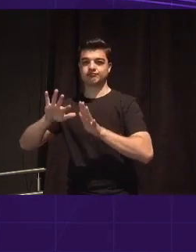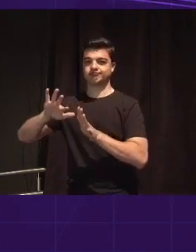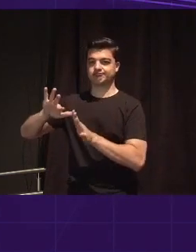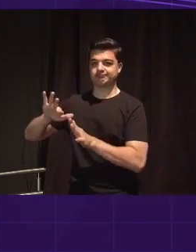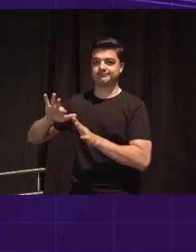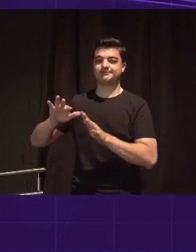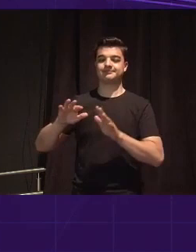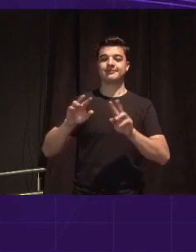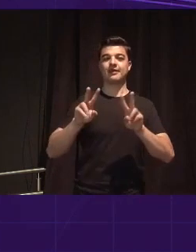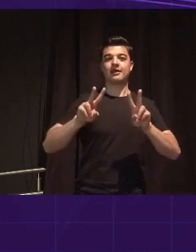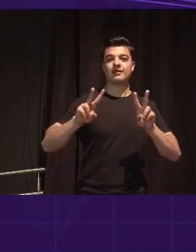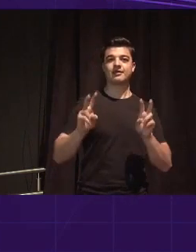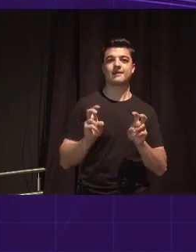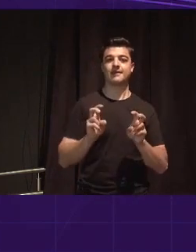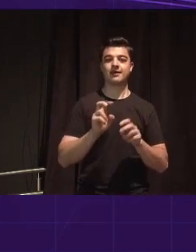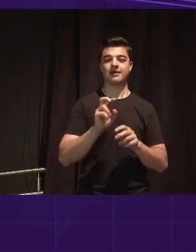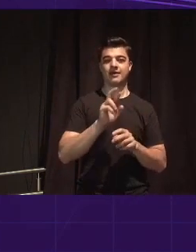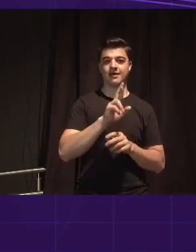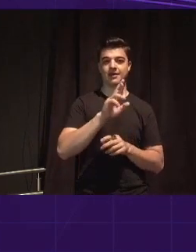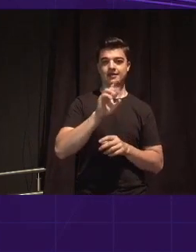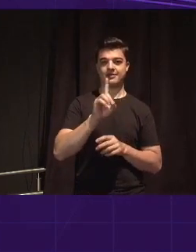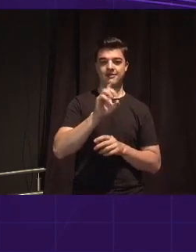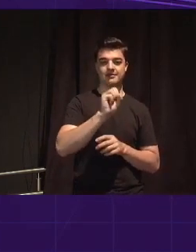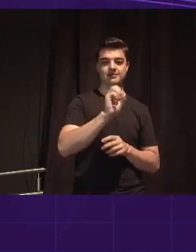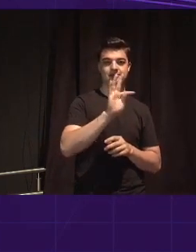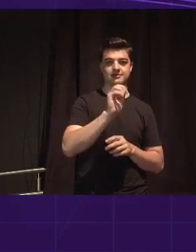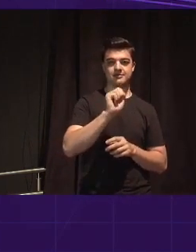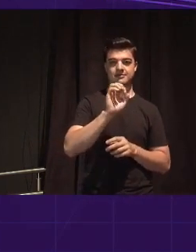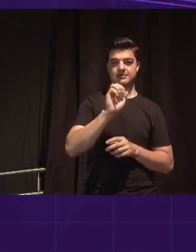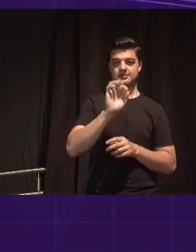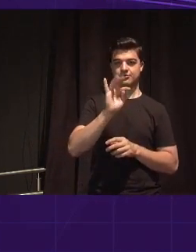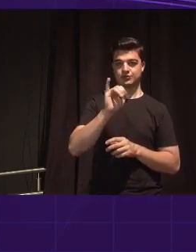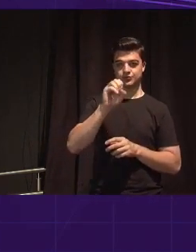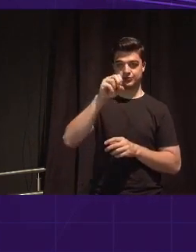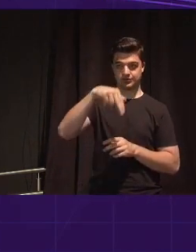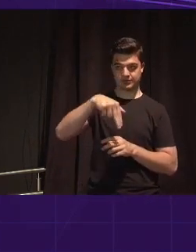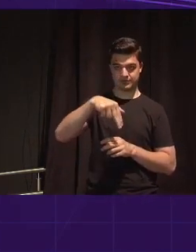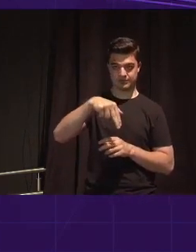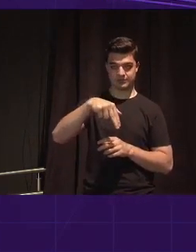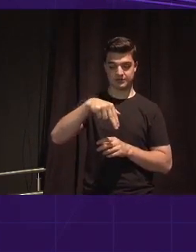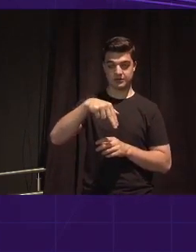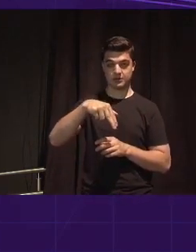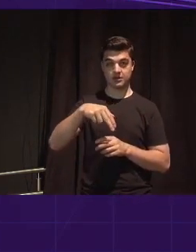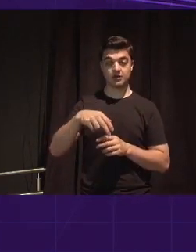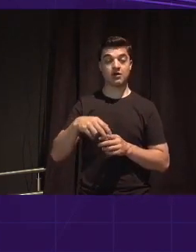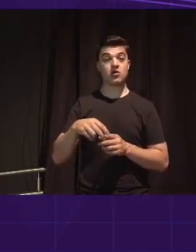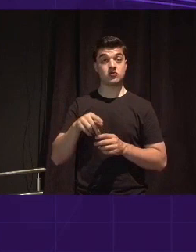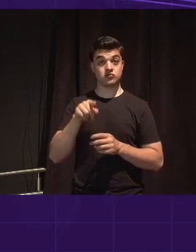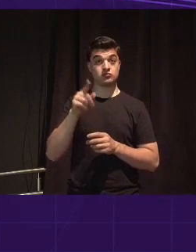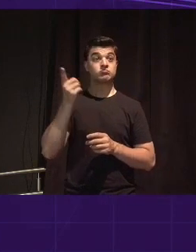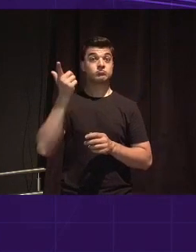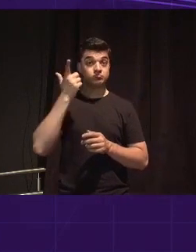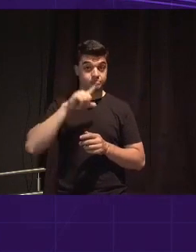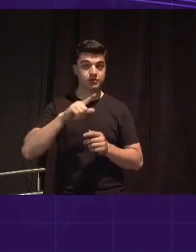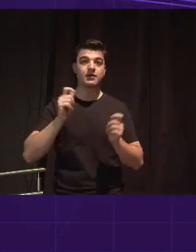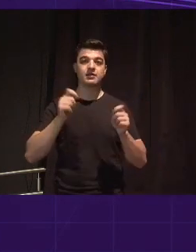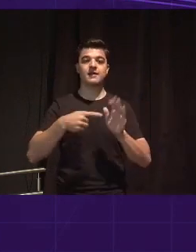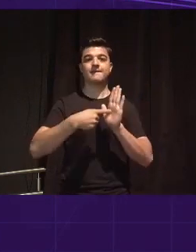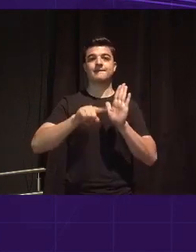que consigam completar os seus ciclos de entrega, provavelmente, potencialmente, vão alavancar indicadores da companhia,